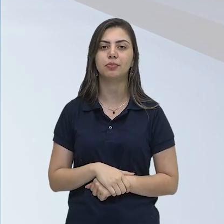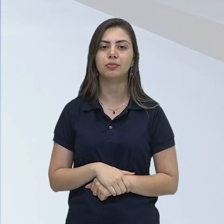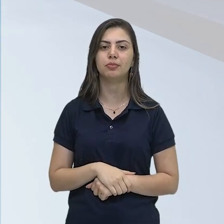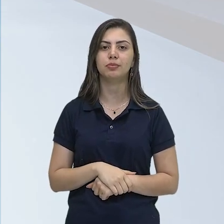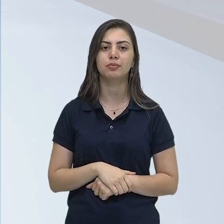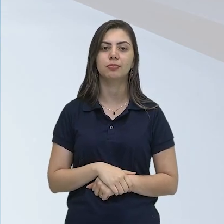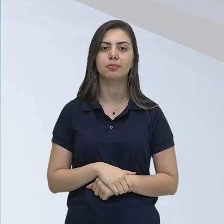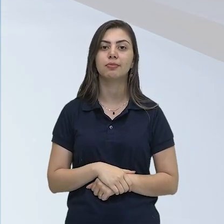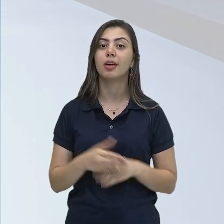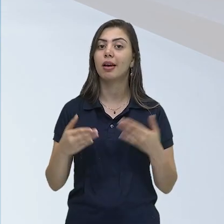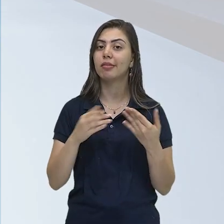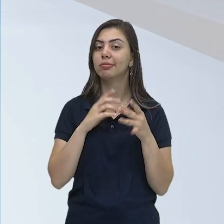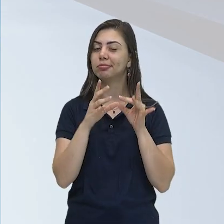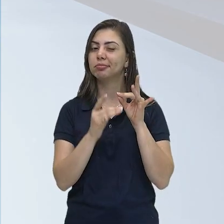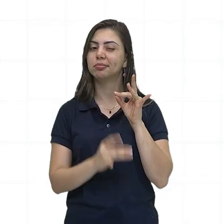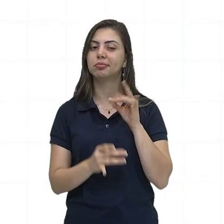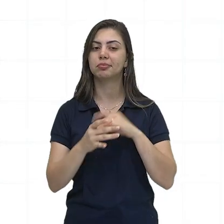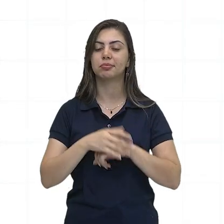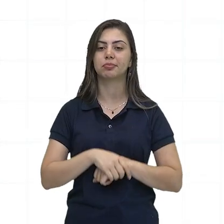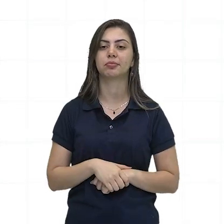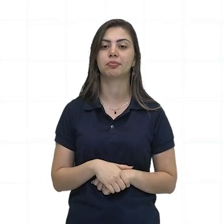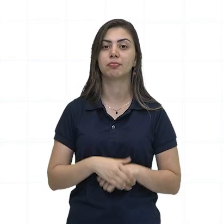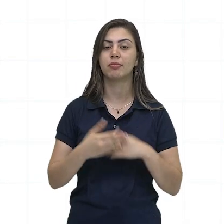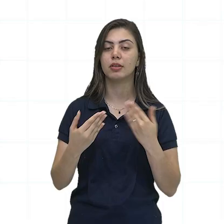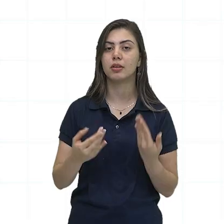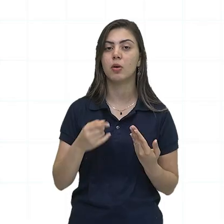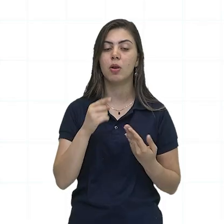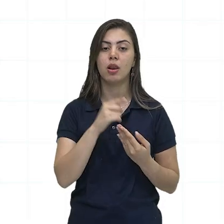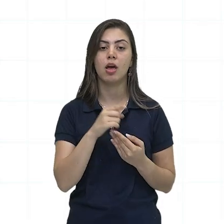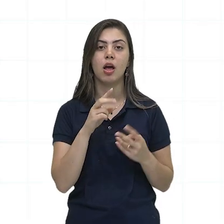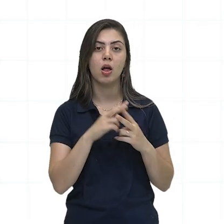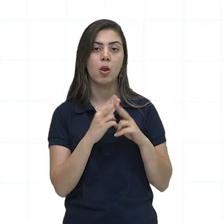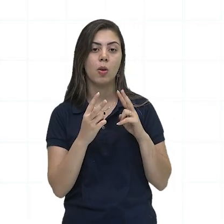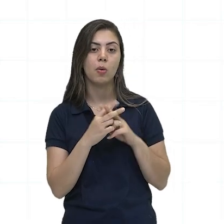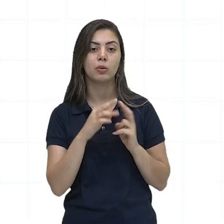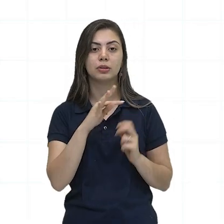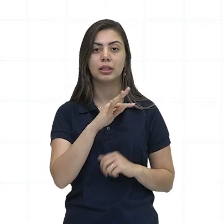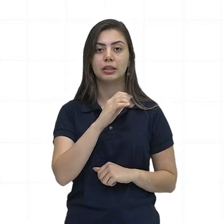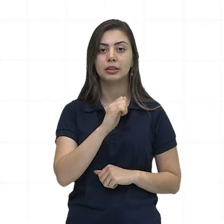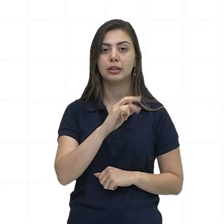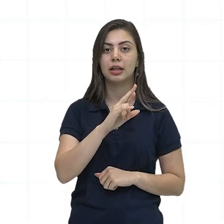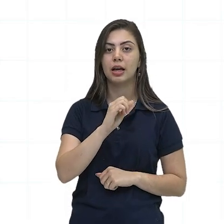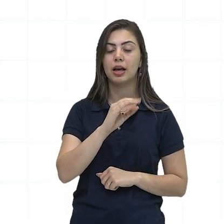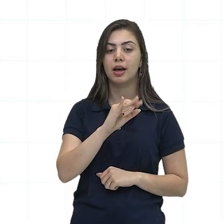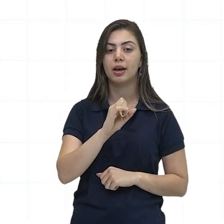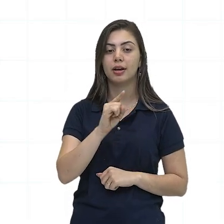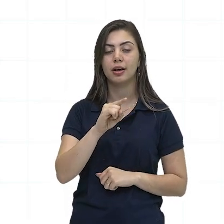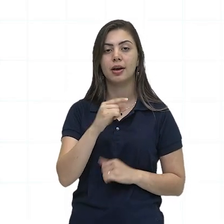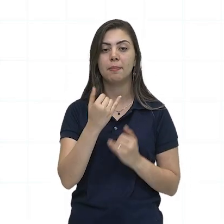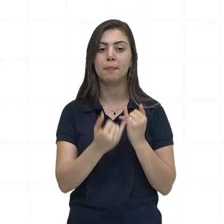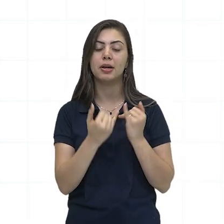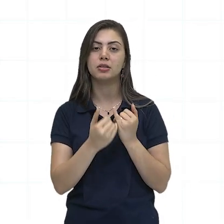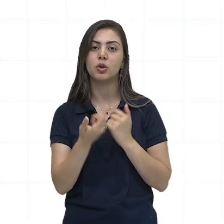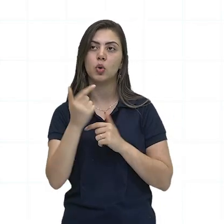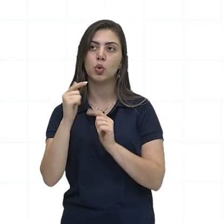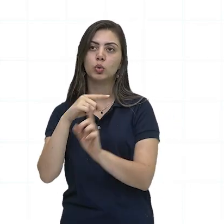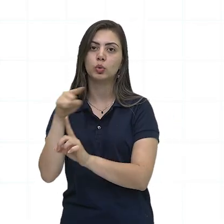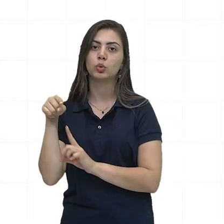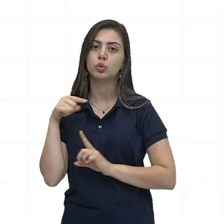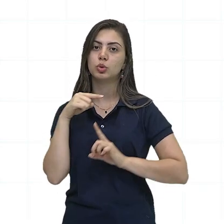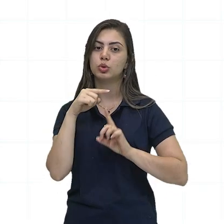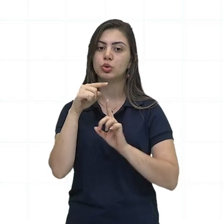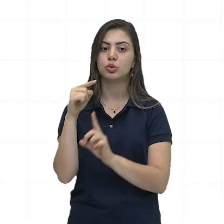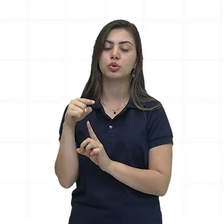o tarracá, observem aí. A luta tarracá é muito semelhante a outros estilos de luta